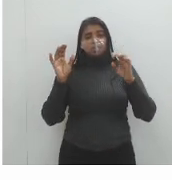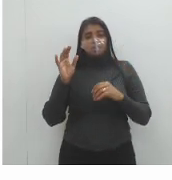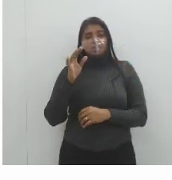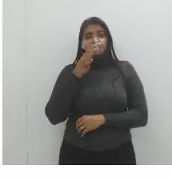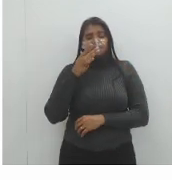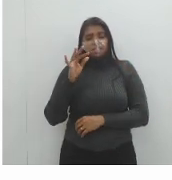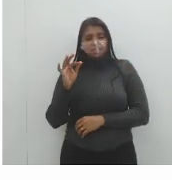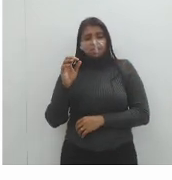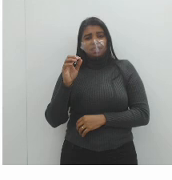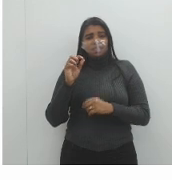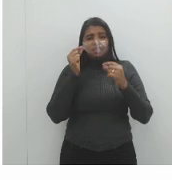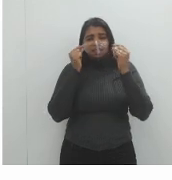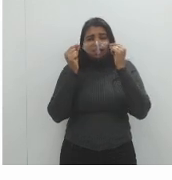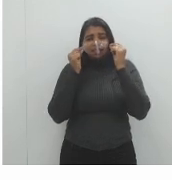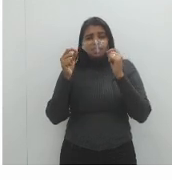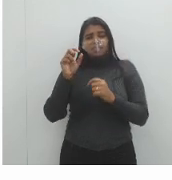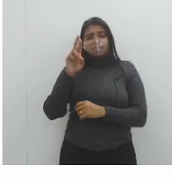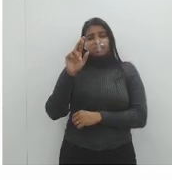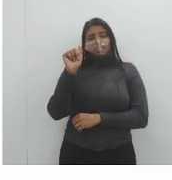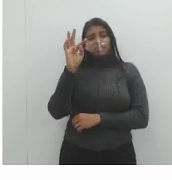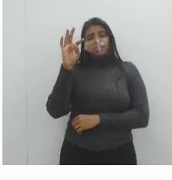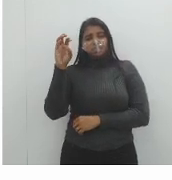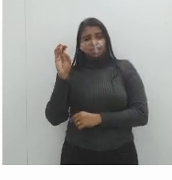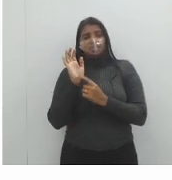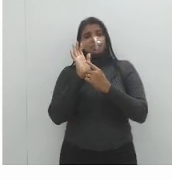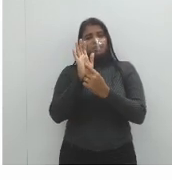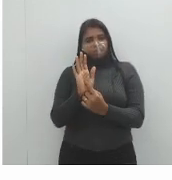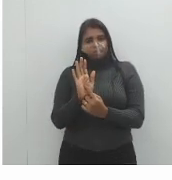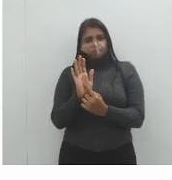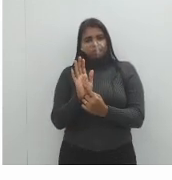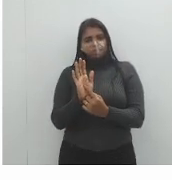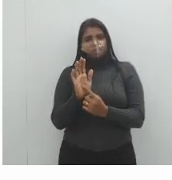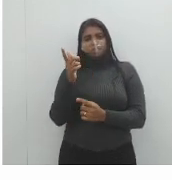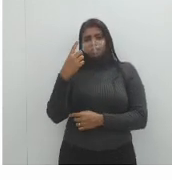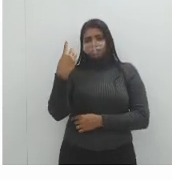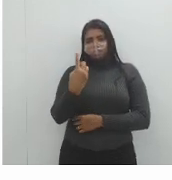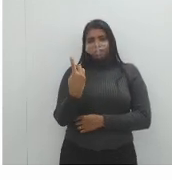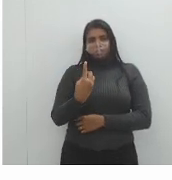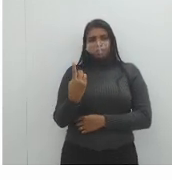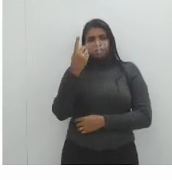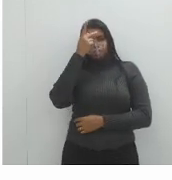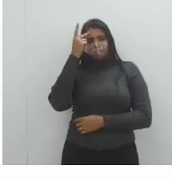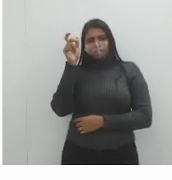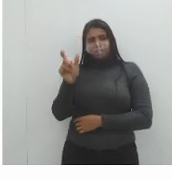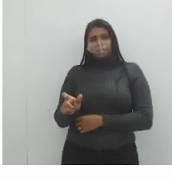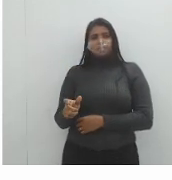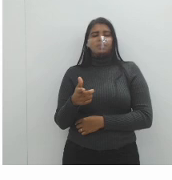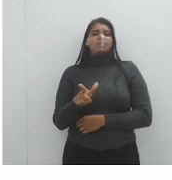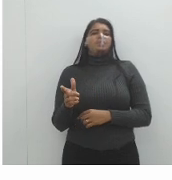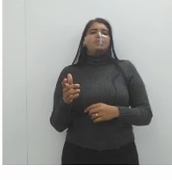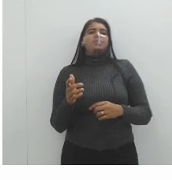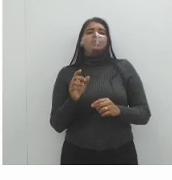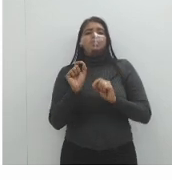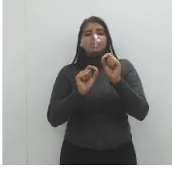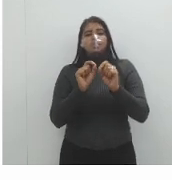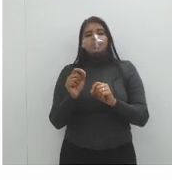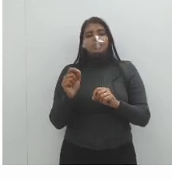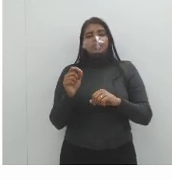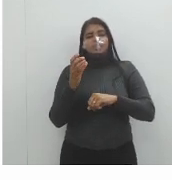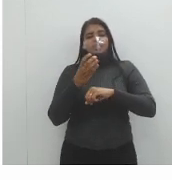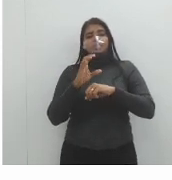tem aqui o personagem representando o acênio, né? Outro super-herói aqui seria o cobre, com elemento